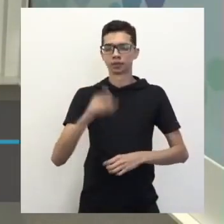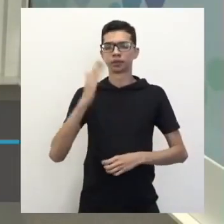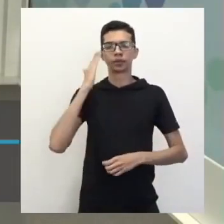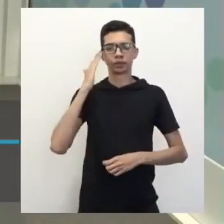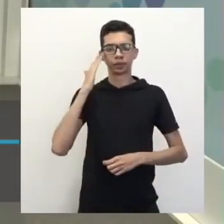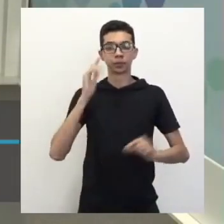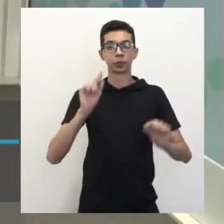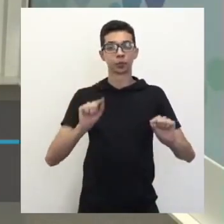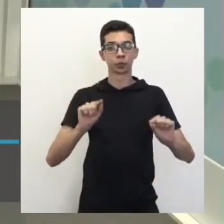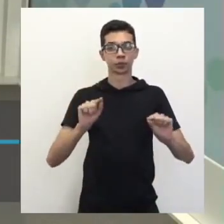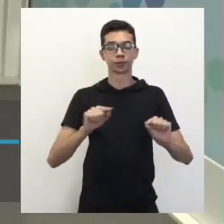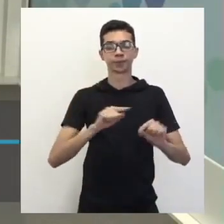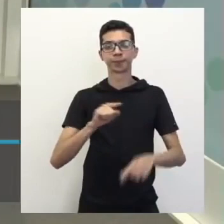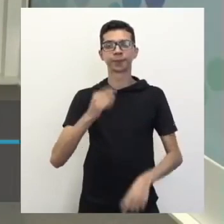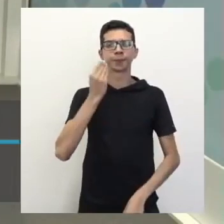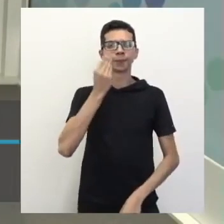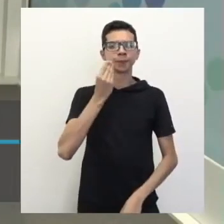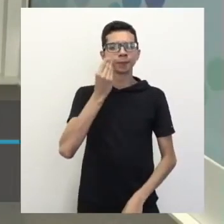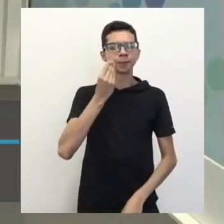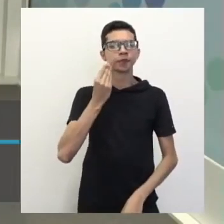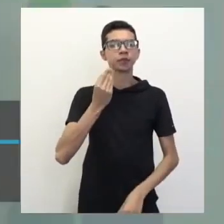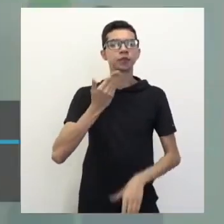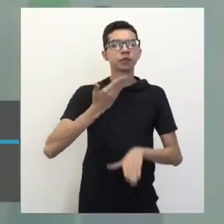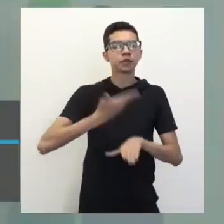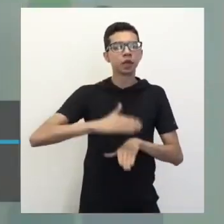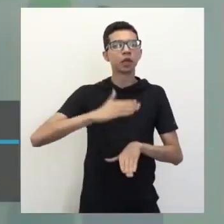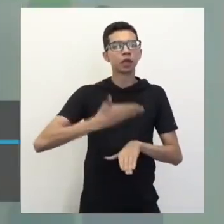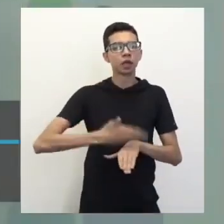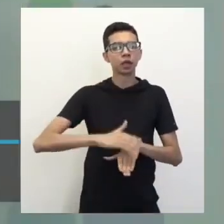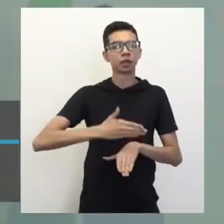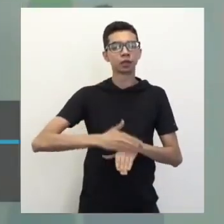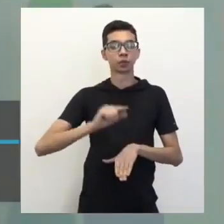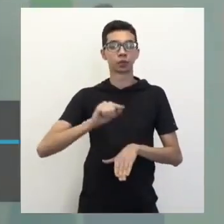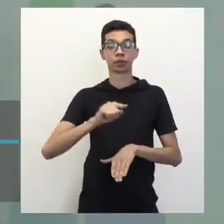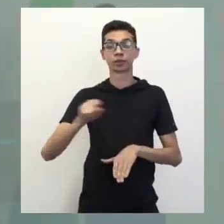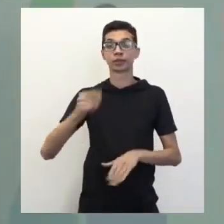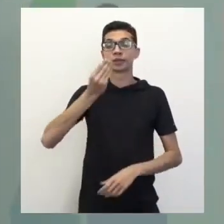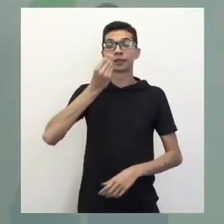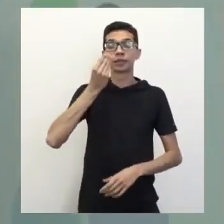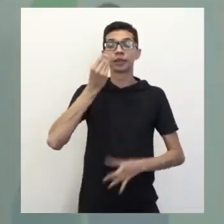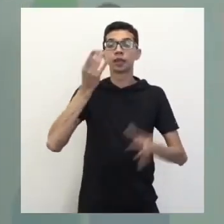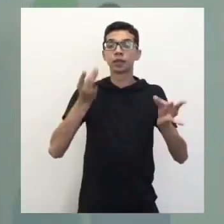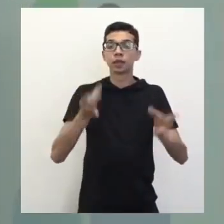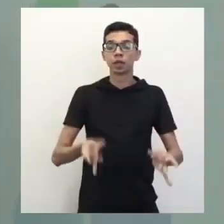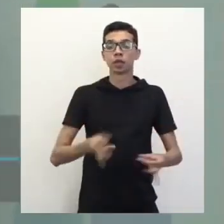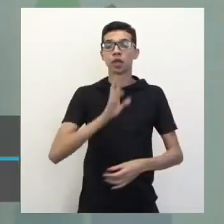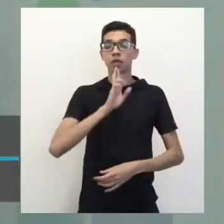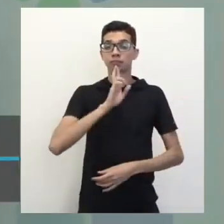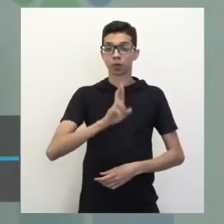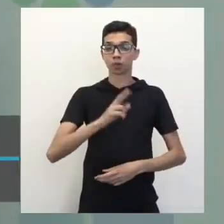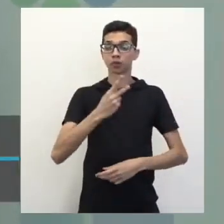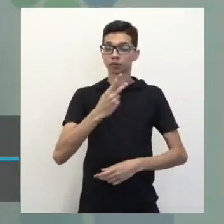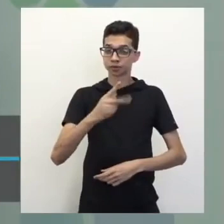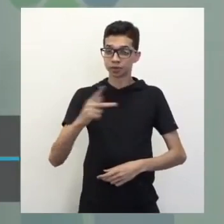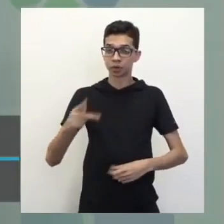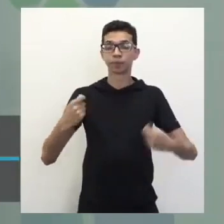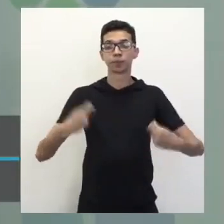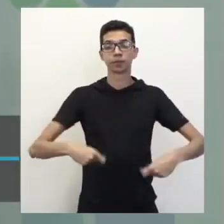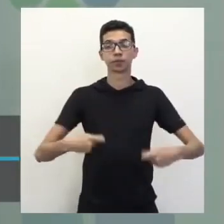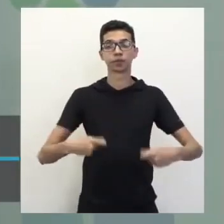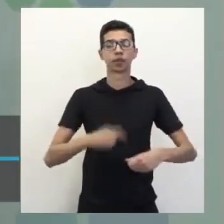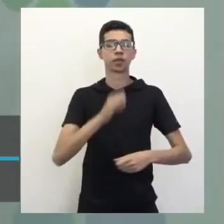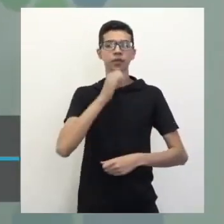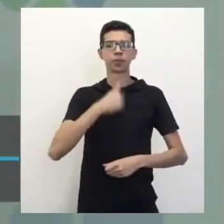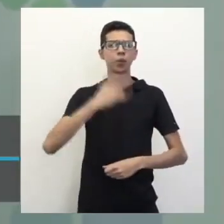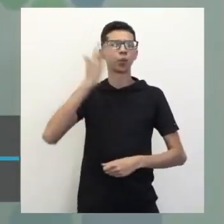essa experiência, façam esse exercício de tentar aprofundar depois as suas respostas. Por que que eu acho, né, que é